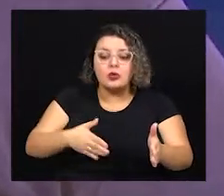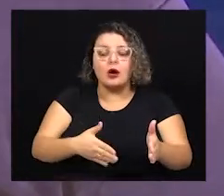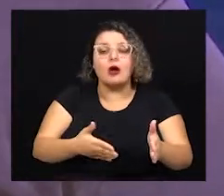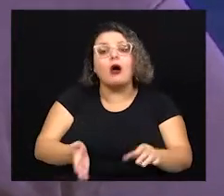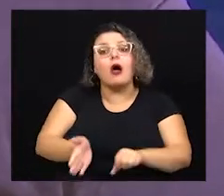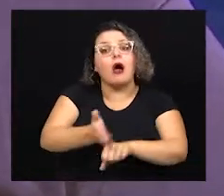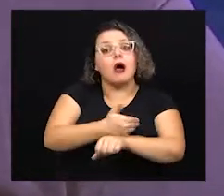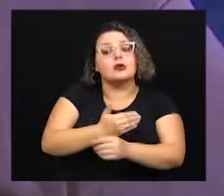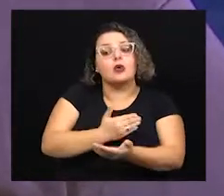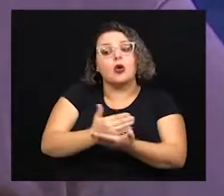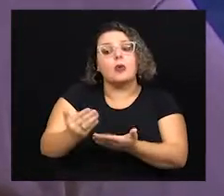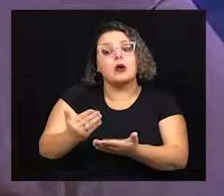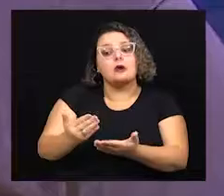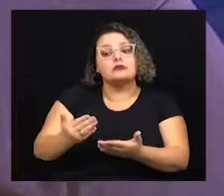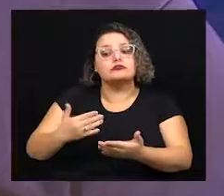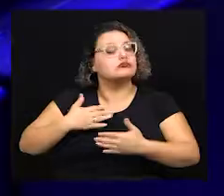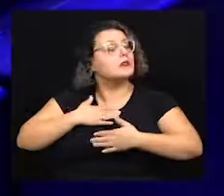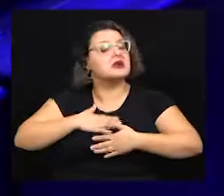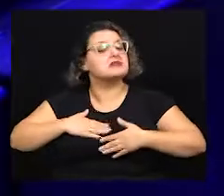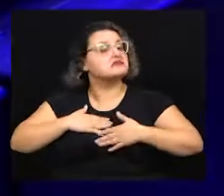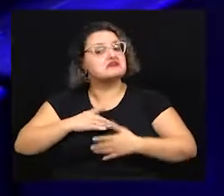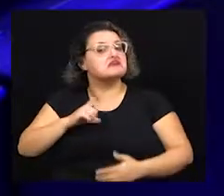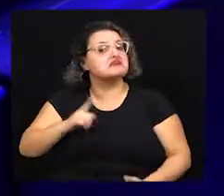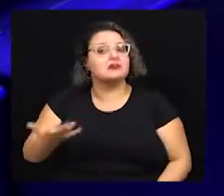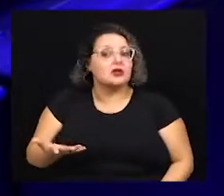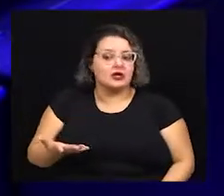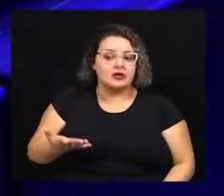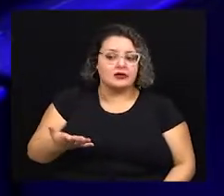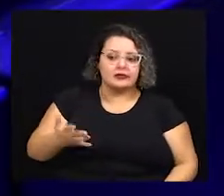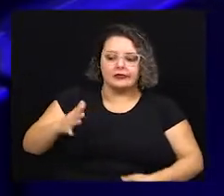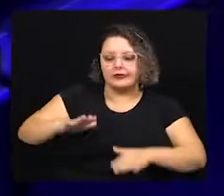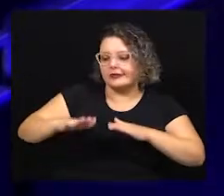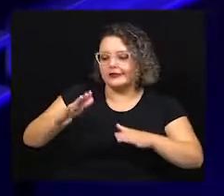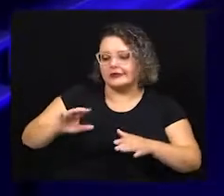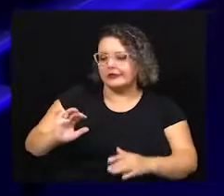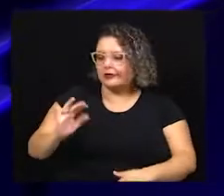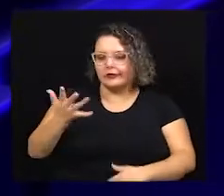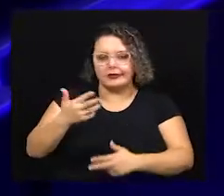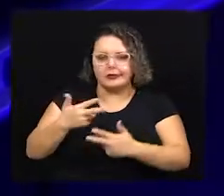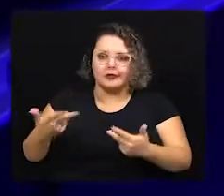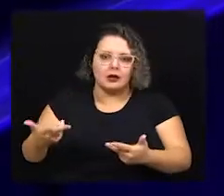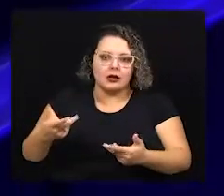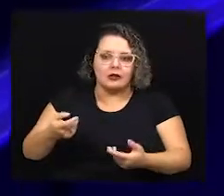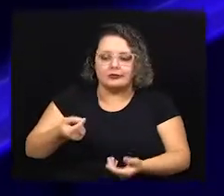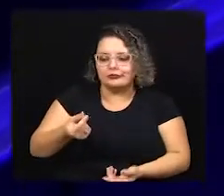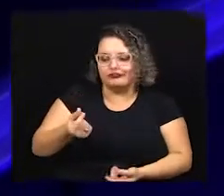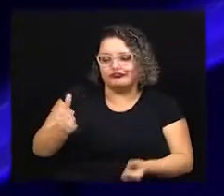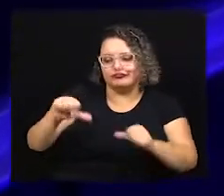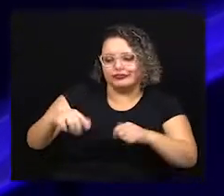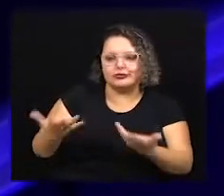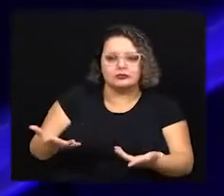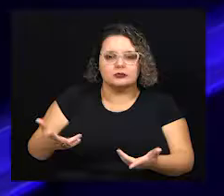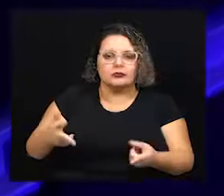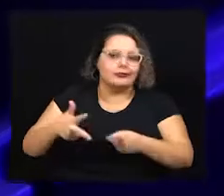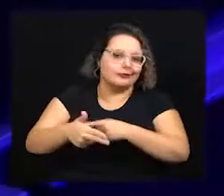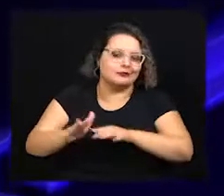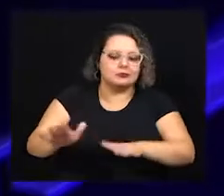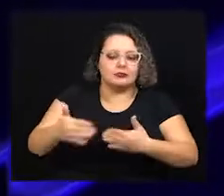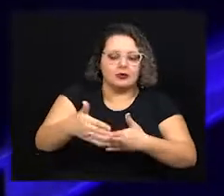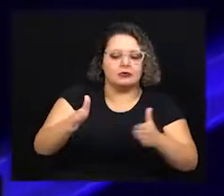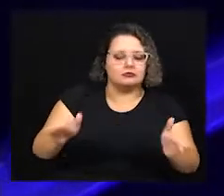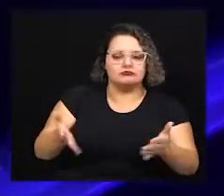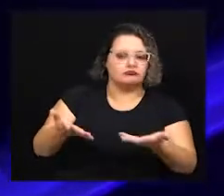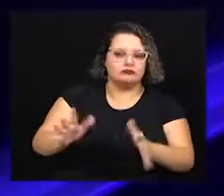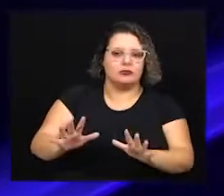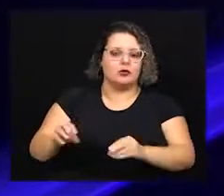pessoa corta quando acontece alguma coisa, quando o cara não tem grana, entendeu? Perdeu o emprego, vai